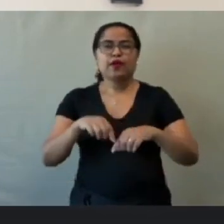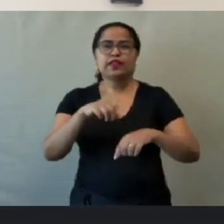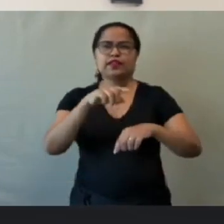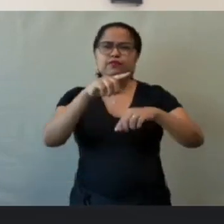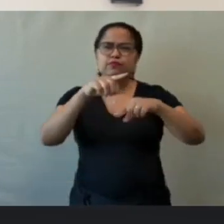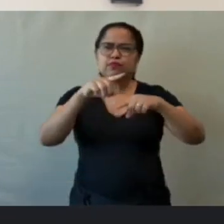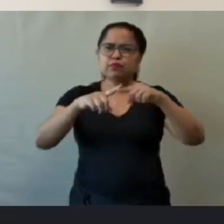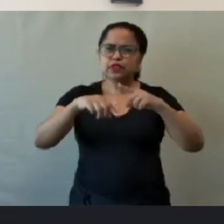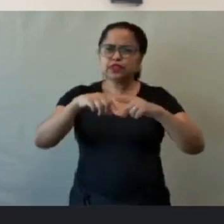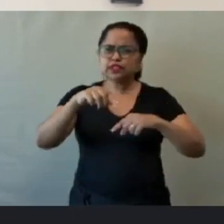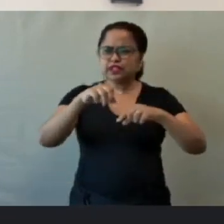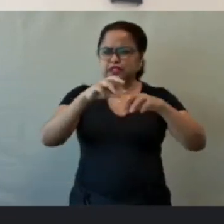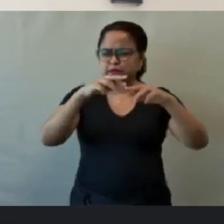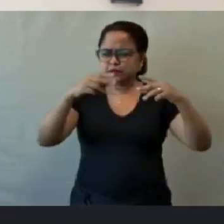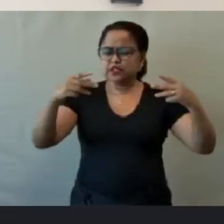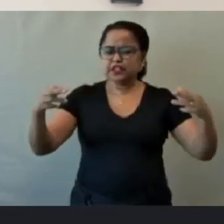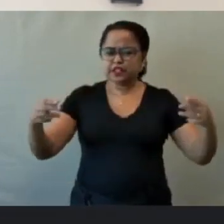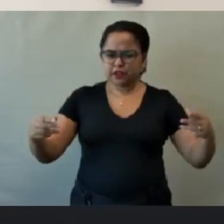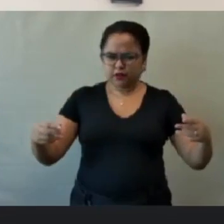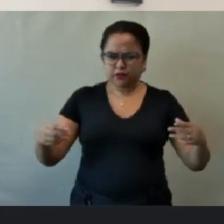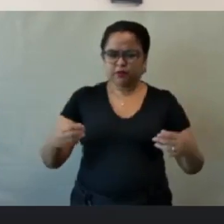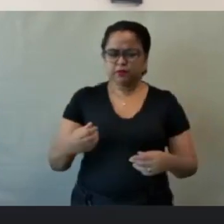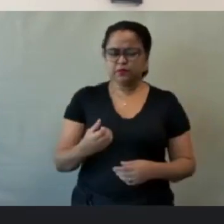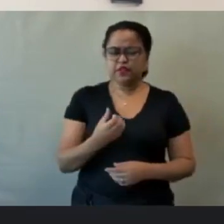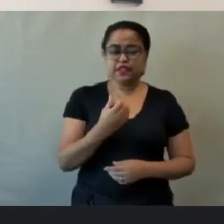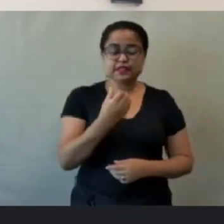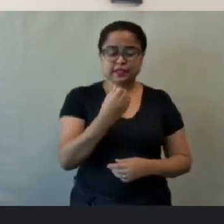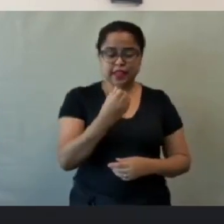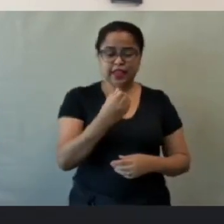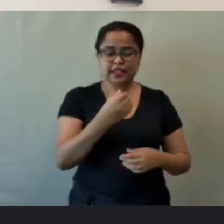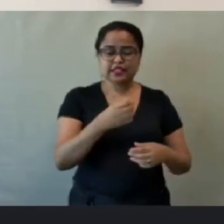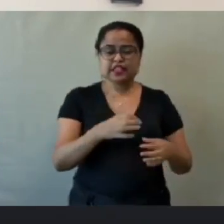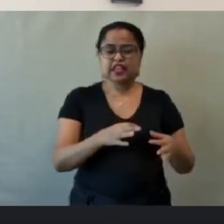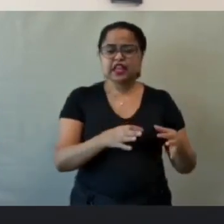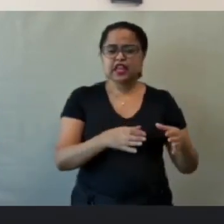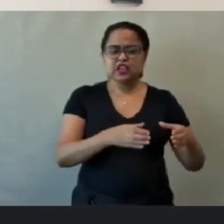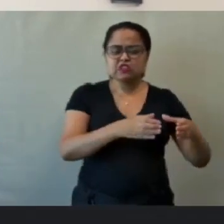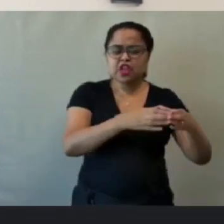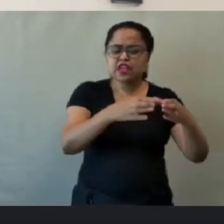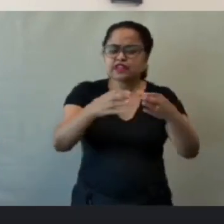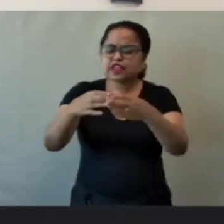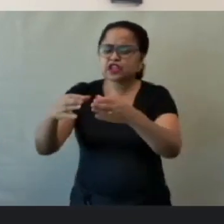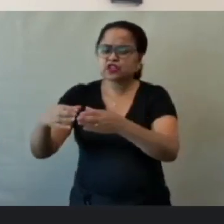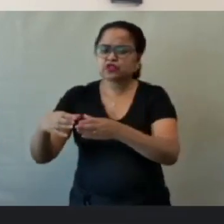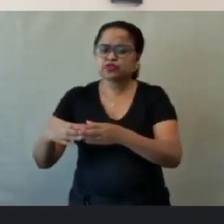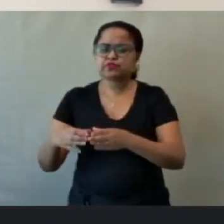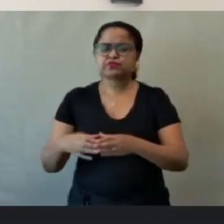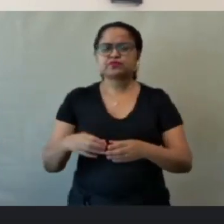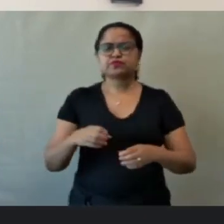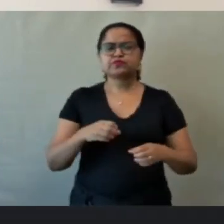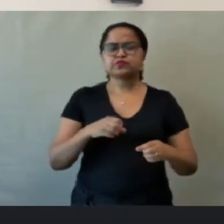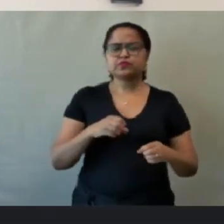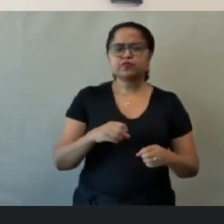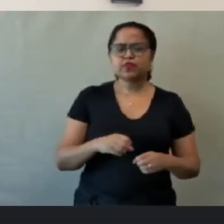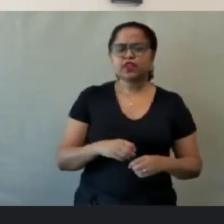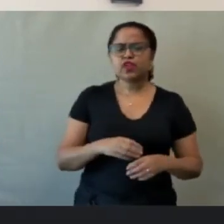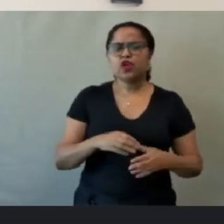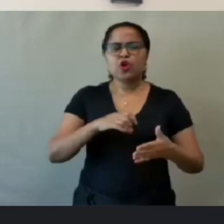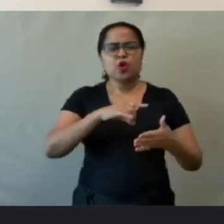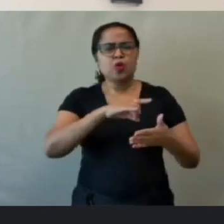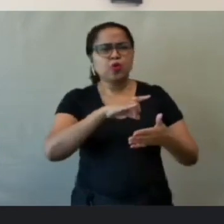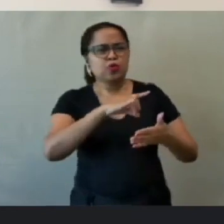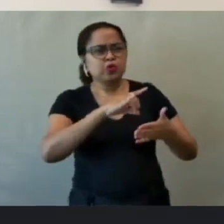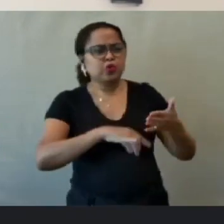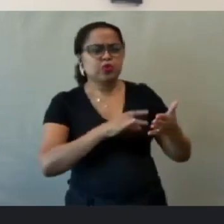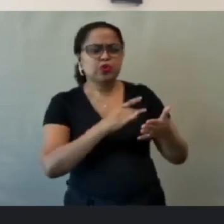em cinco eixos, que é o direito à educação de qualidade para todos e todas, a gestão democrática, currículo emancipador e o